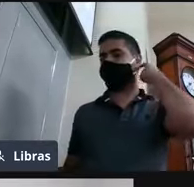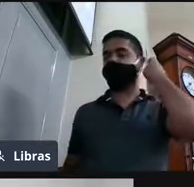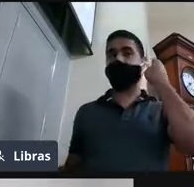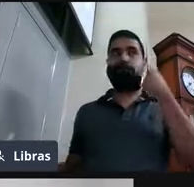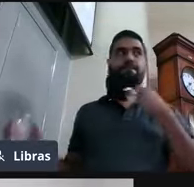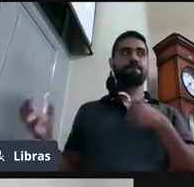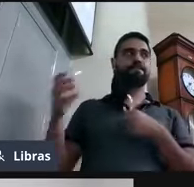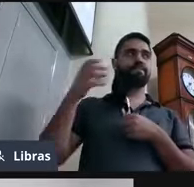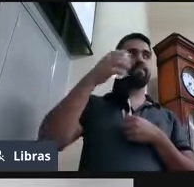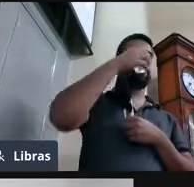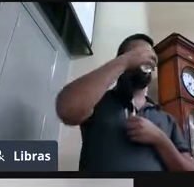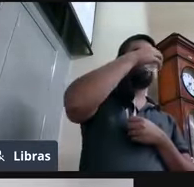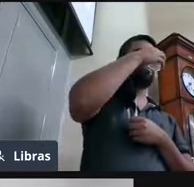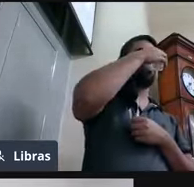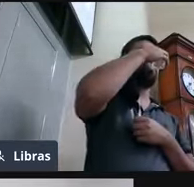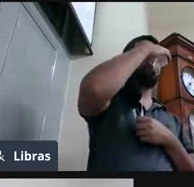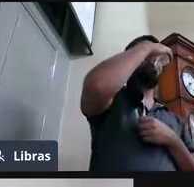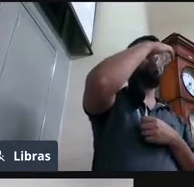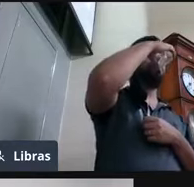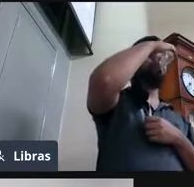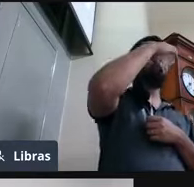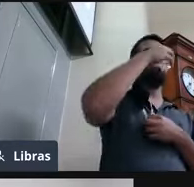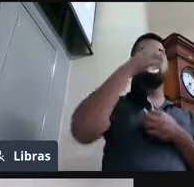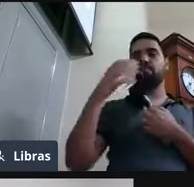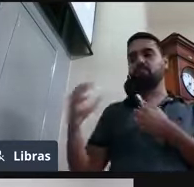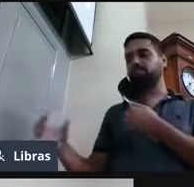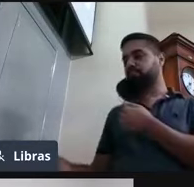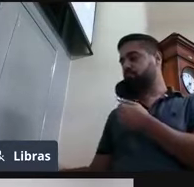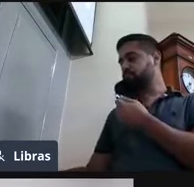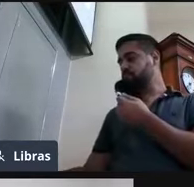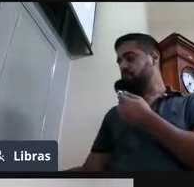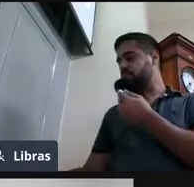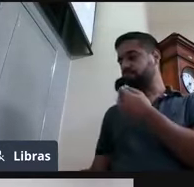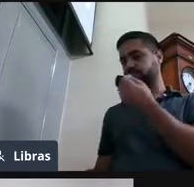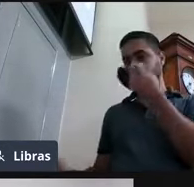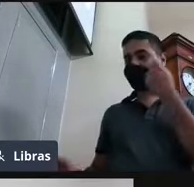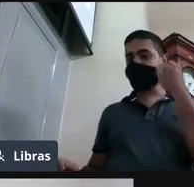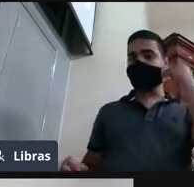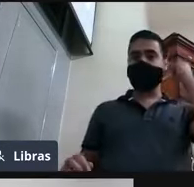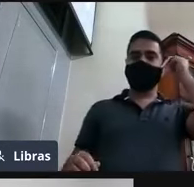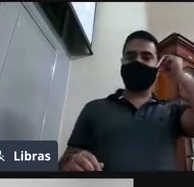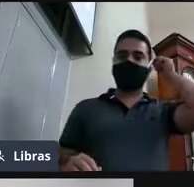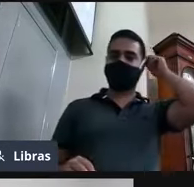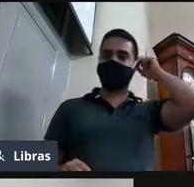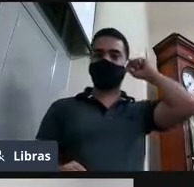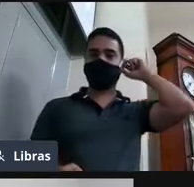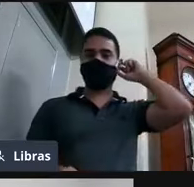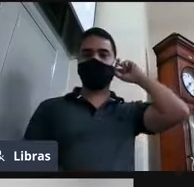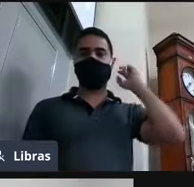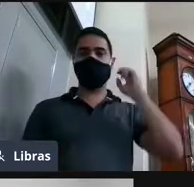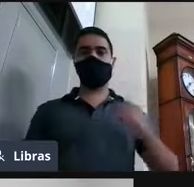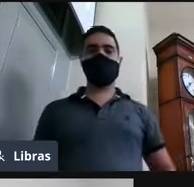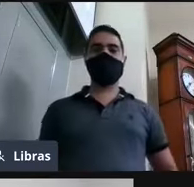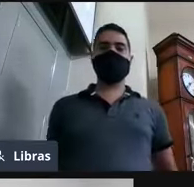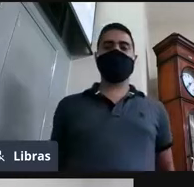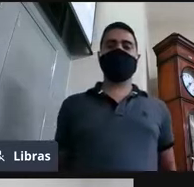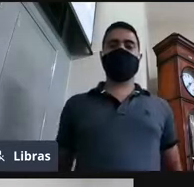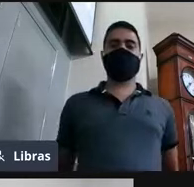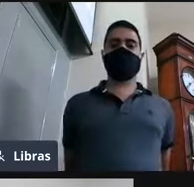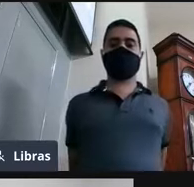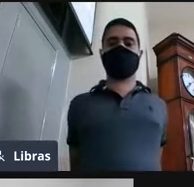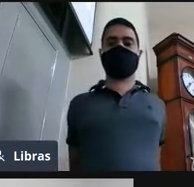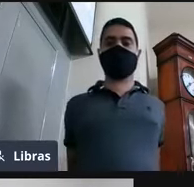Vereador Pedro Paulo Magalhães Graça. Senhor presidente, demais companheiros, assistência que nos honra com a presença.